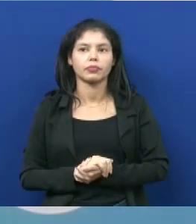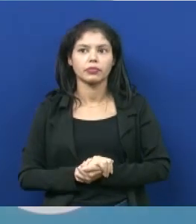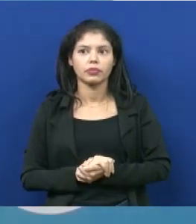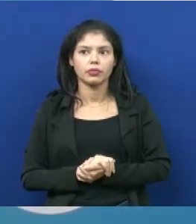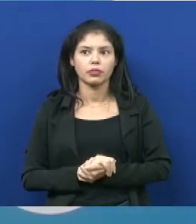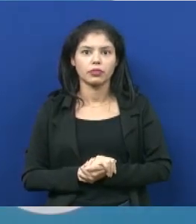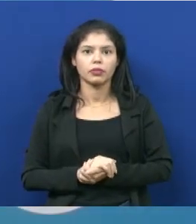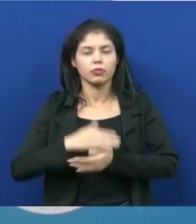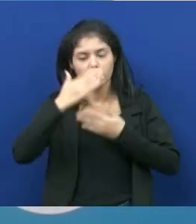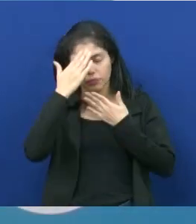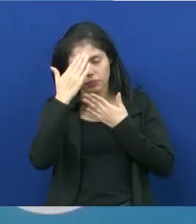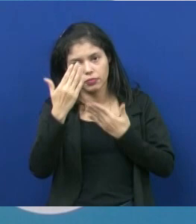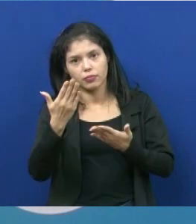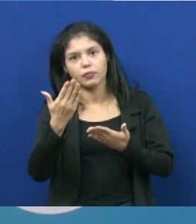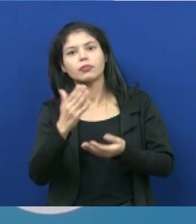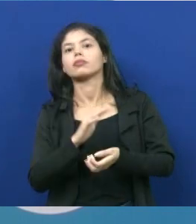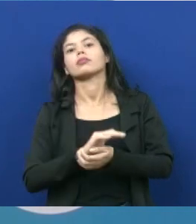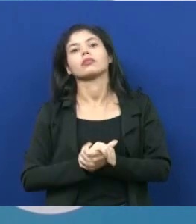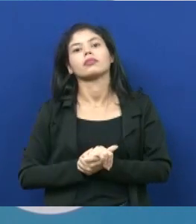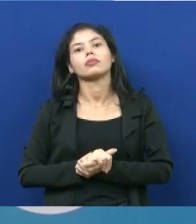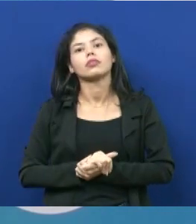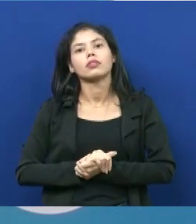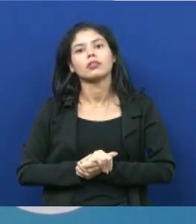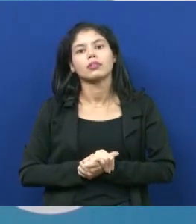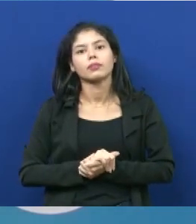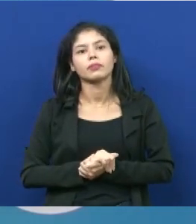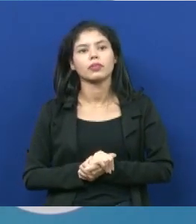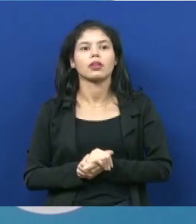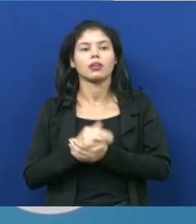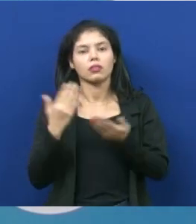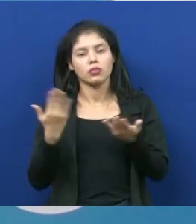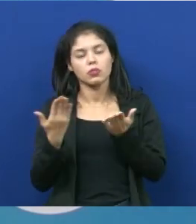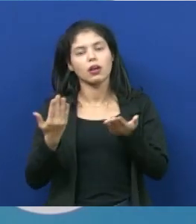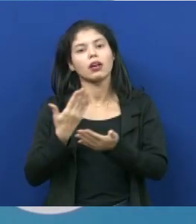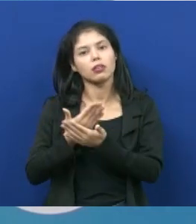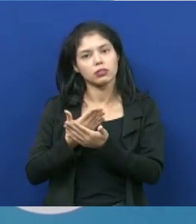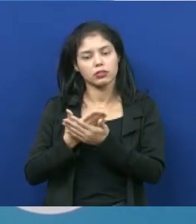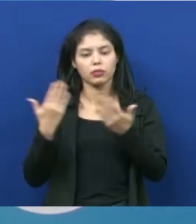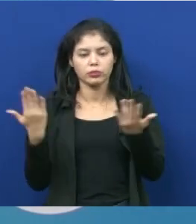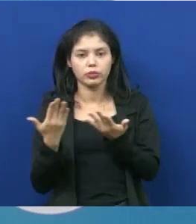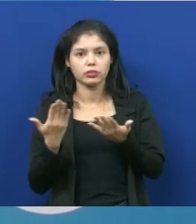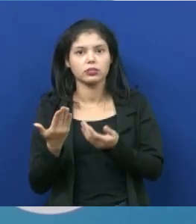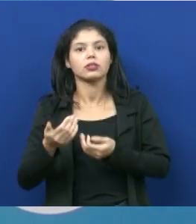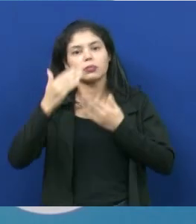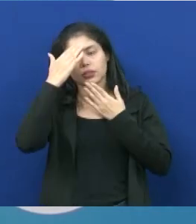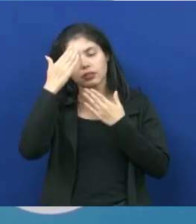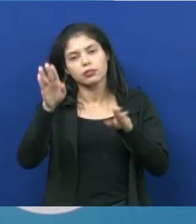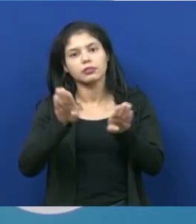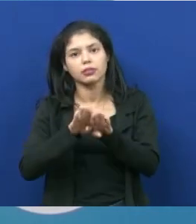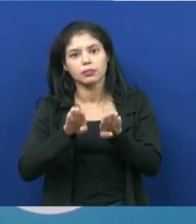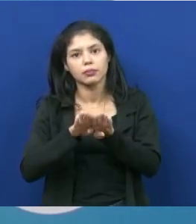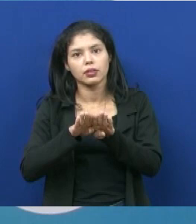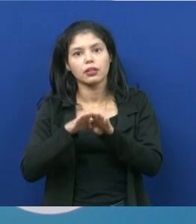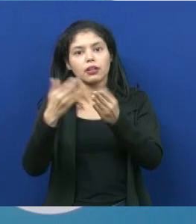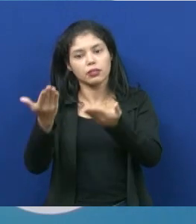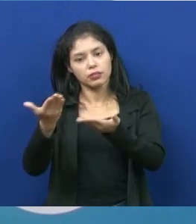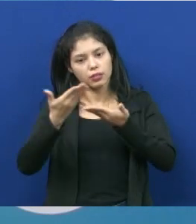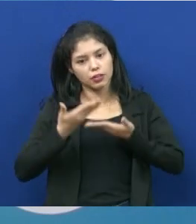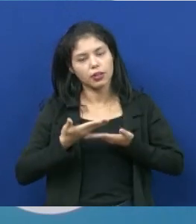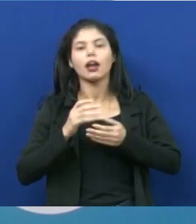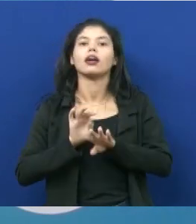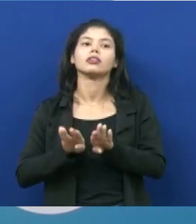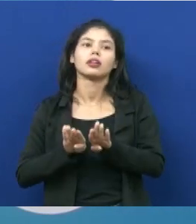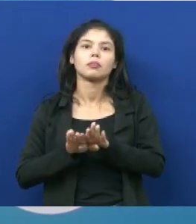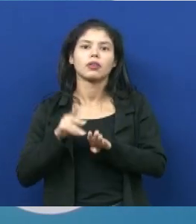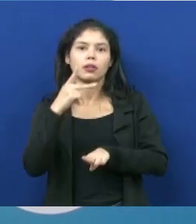ok? Nós agradecemos a sua participação na nossa aula e agradecemos, inclusive, o convite em poder